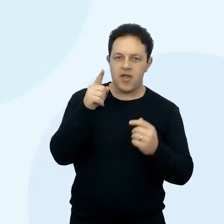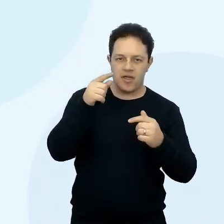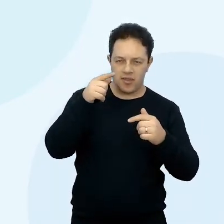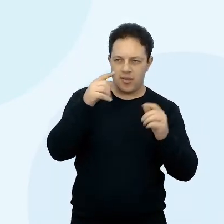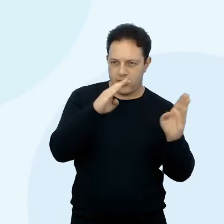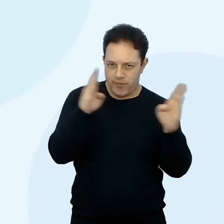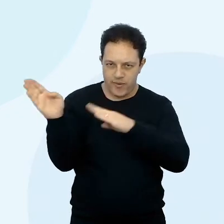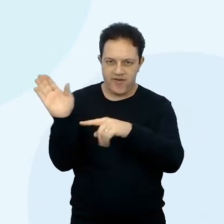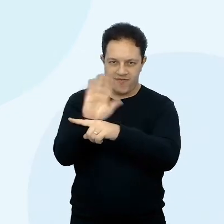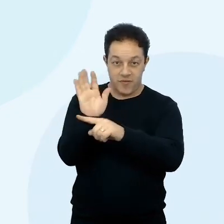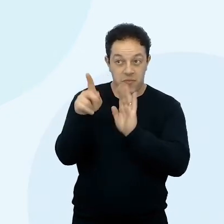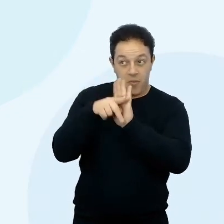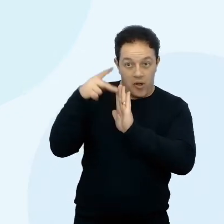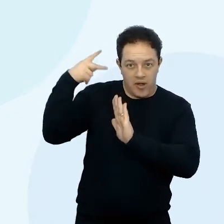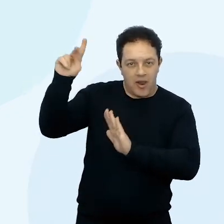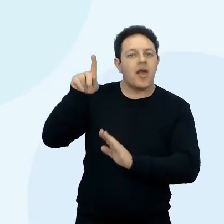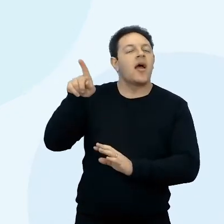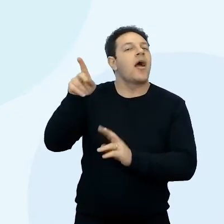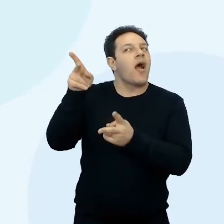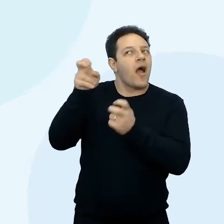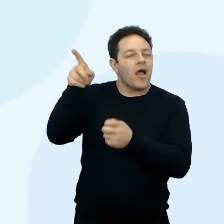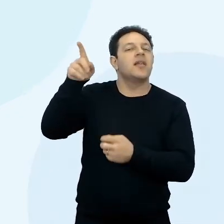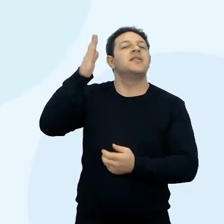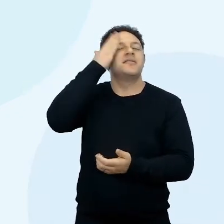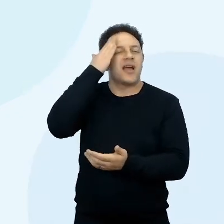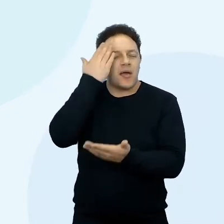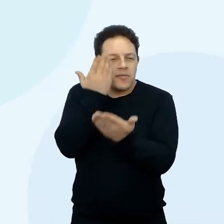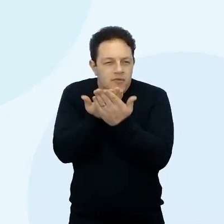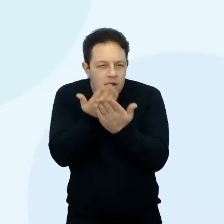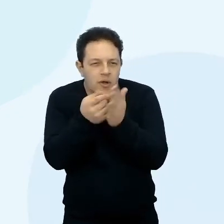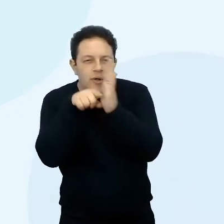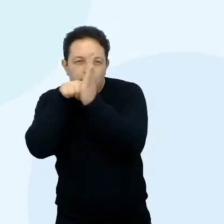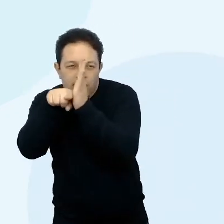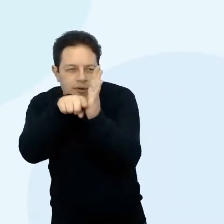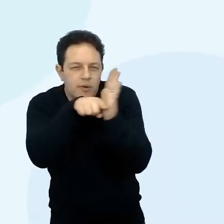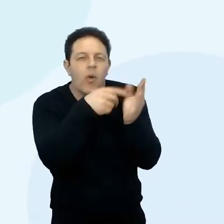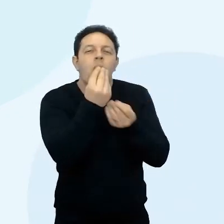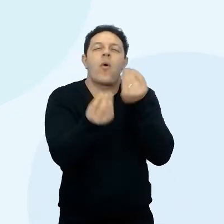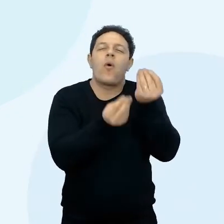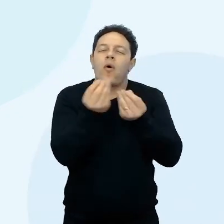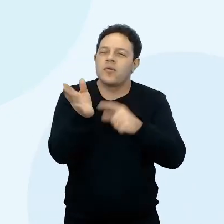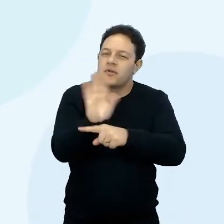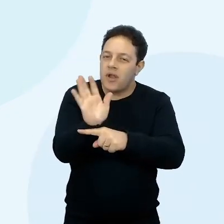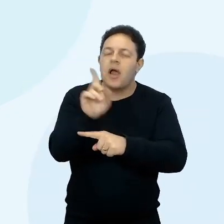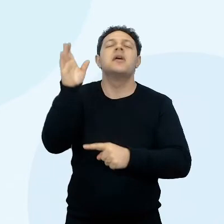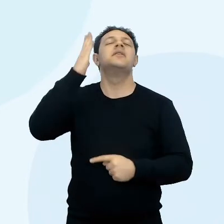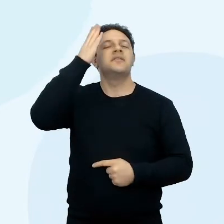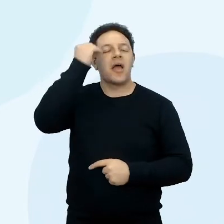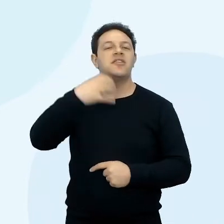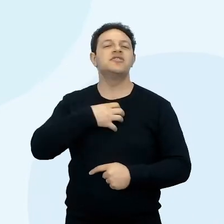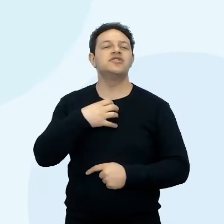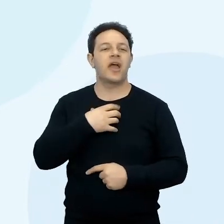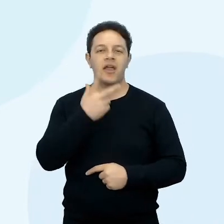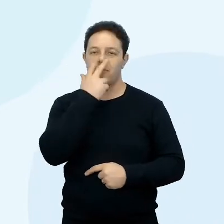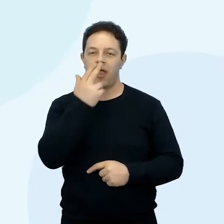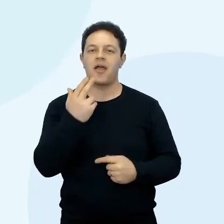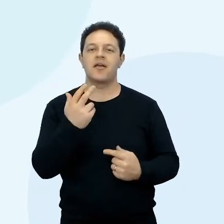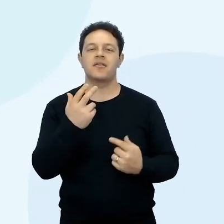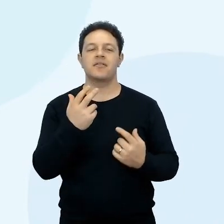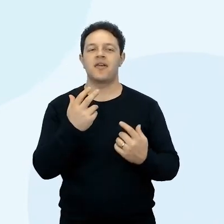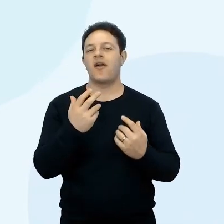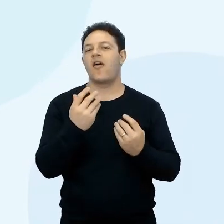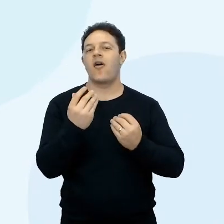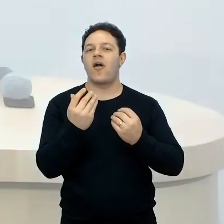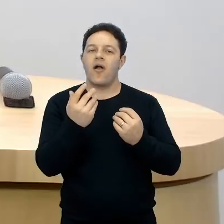trabalhos, você percebe que é um estudioso do cinema e sabe usar uma linguagem apurada do ponto